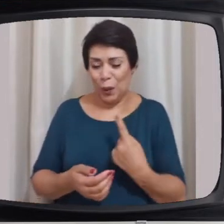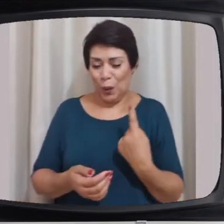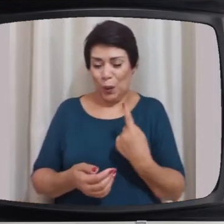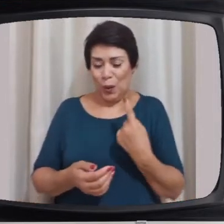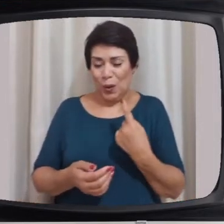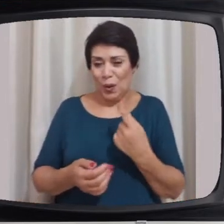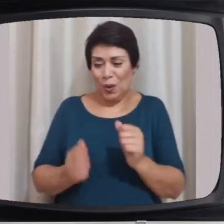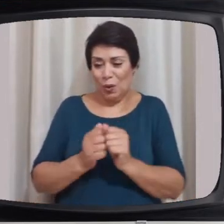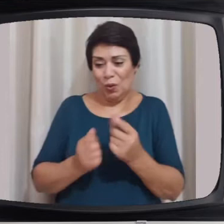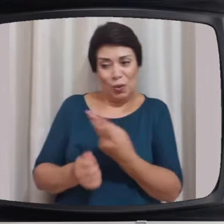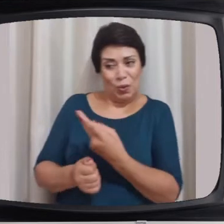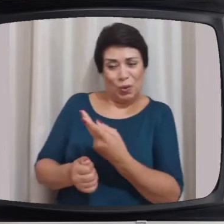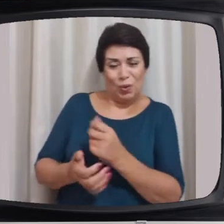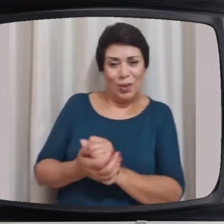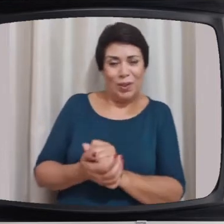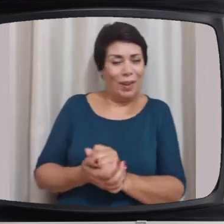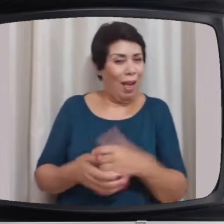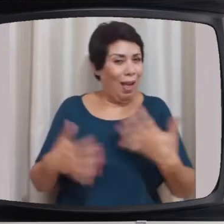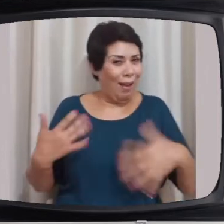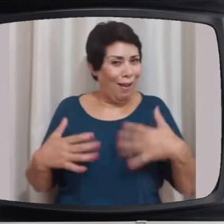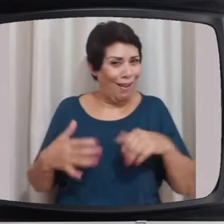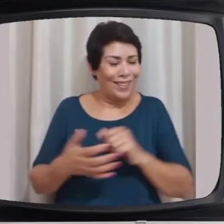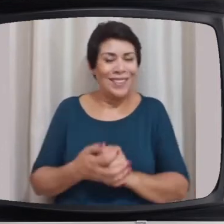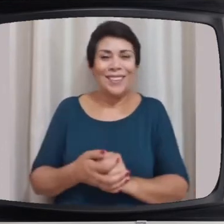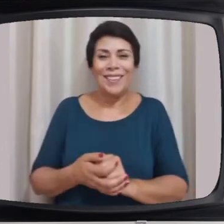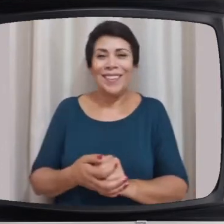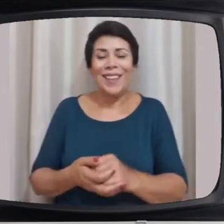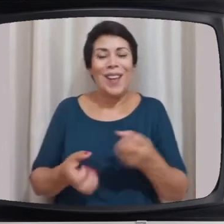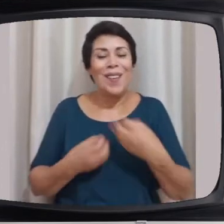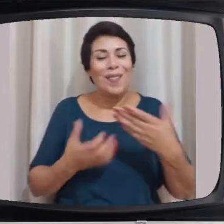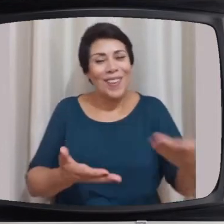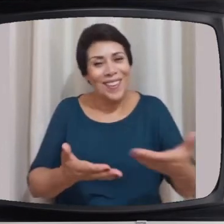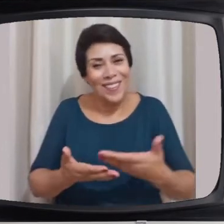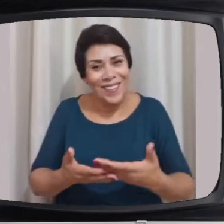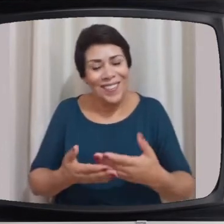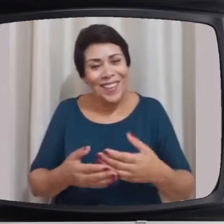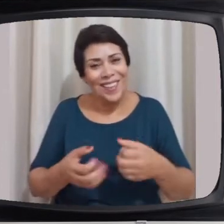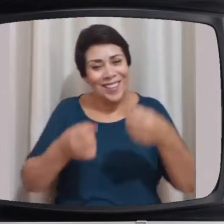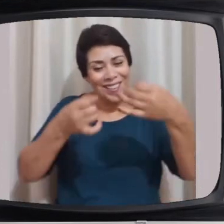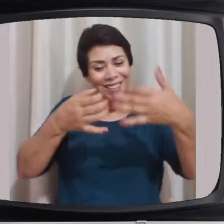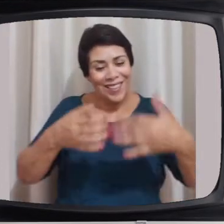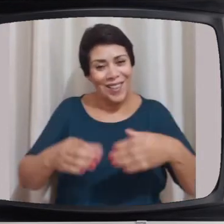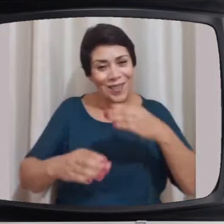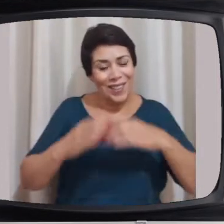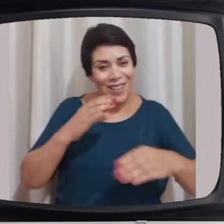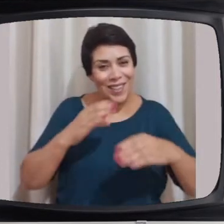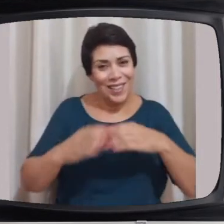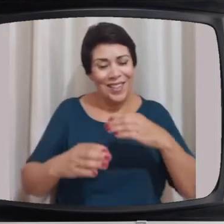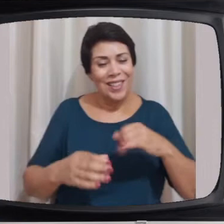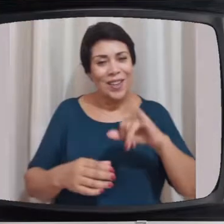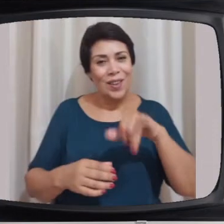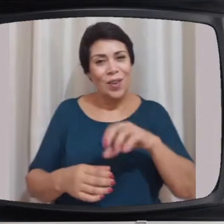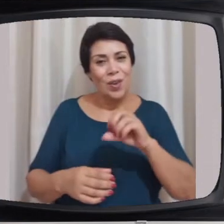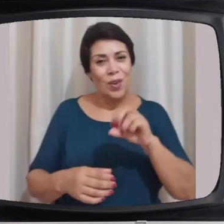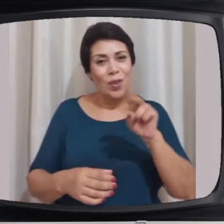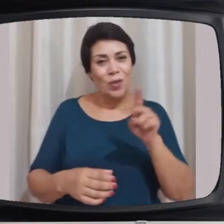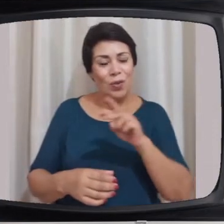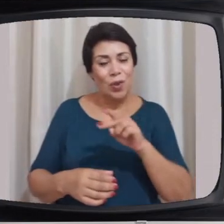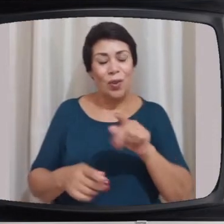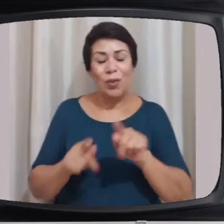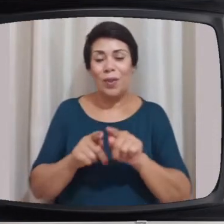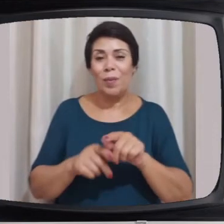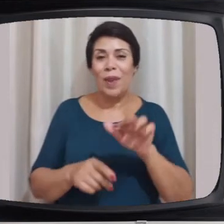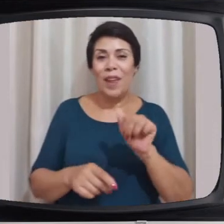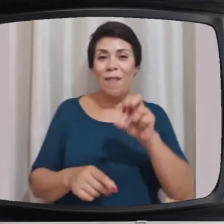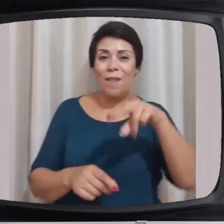esses dois deve ser tenso demais. Sejam bem-vindos ao canal Explicanção, John Ulloa e Fernanda Takai. Olá,